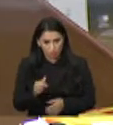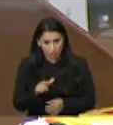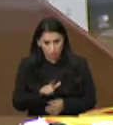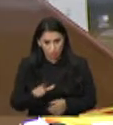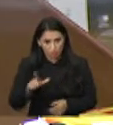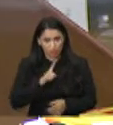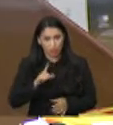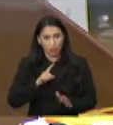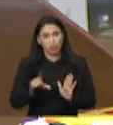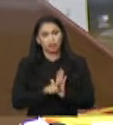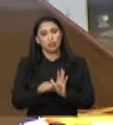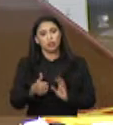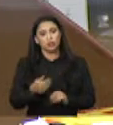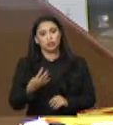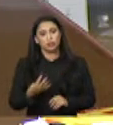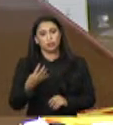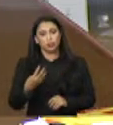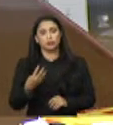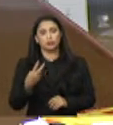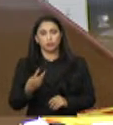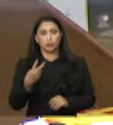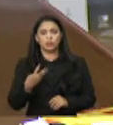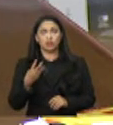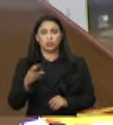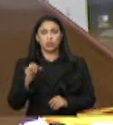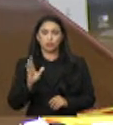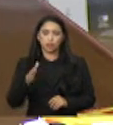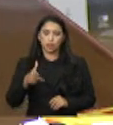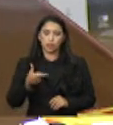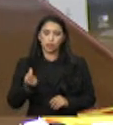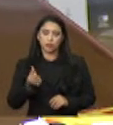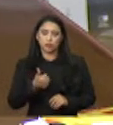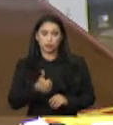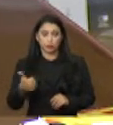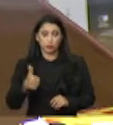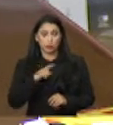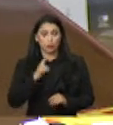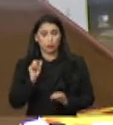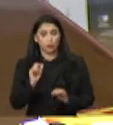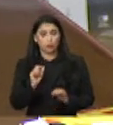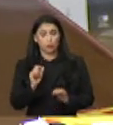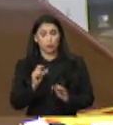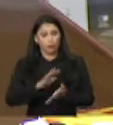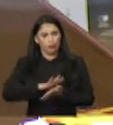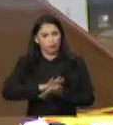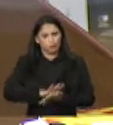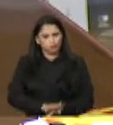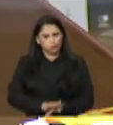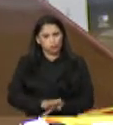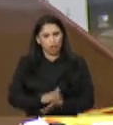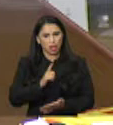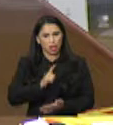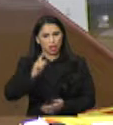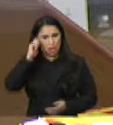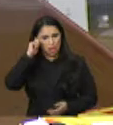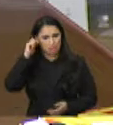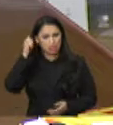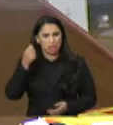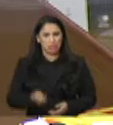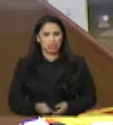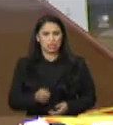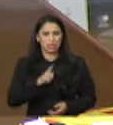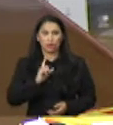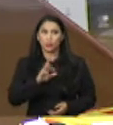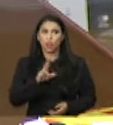consagrado expressamente pela lei 14230 de 2021 ao prever que a ação de improbidade é repressiva de caráter sancionador